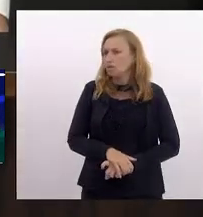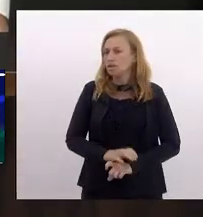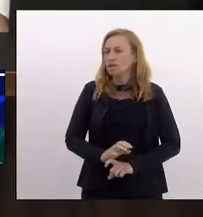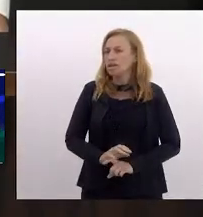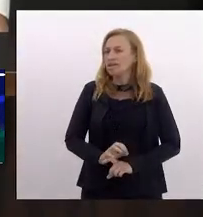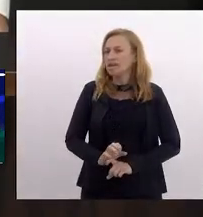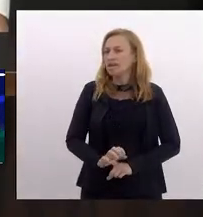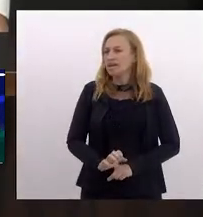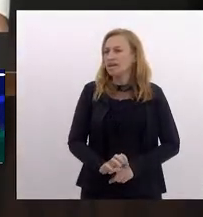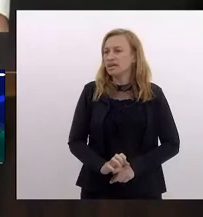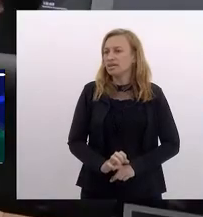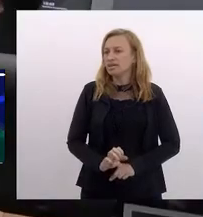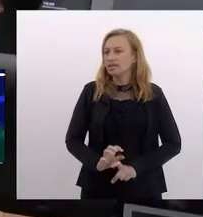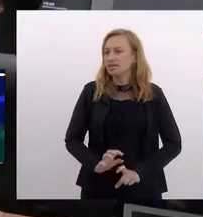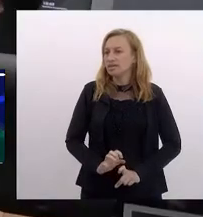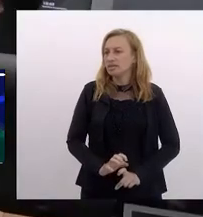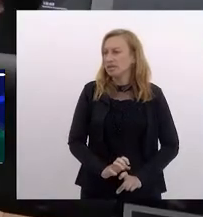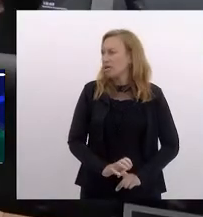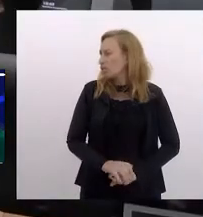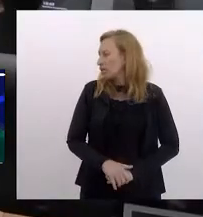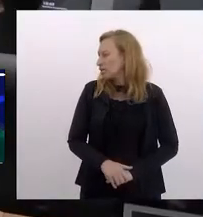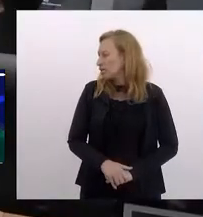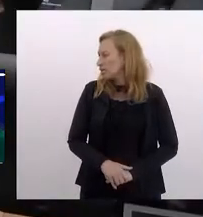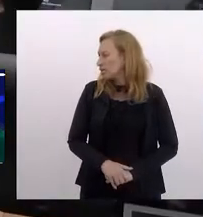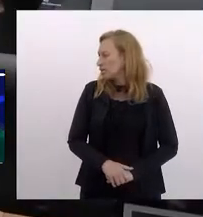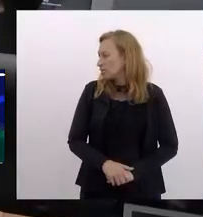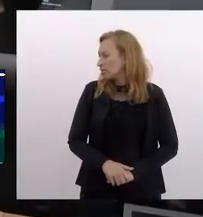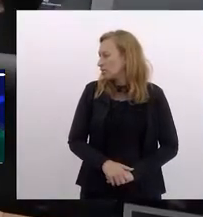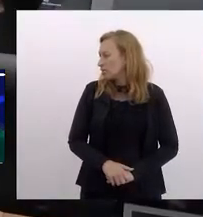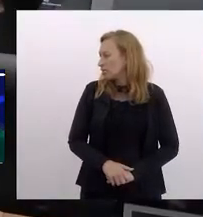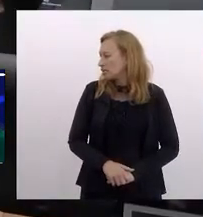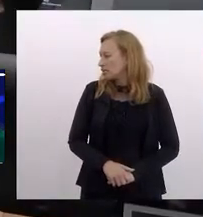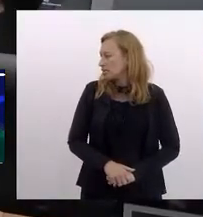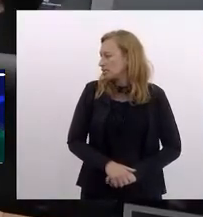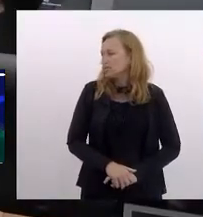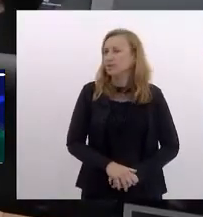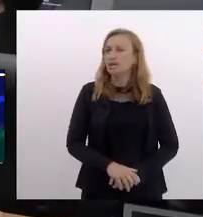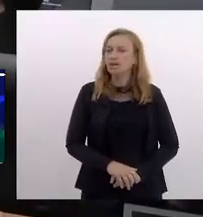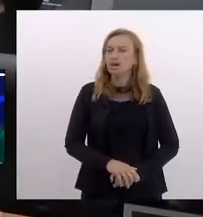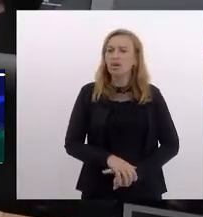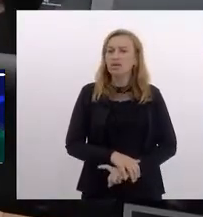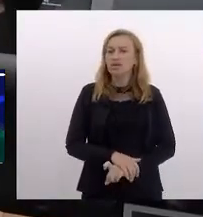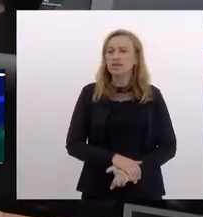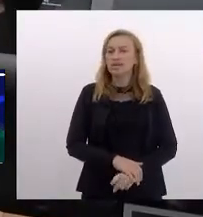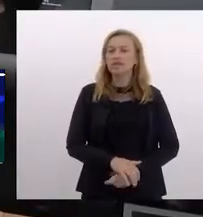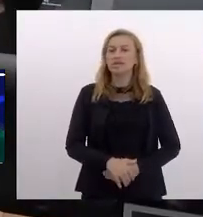knoplock Carlos de Macedo Rosana tia